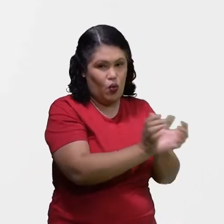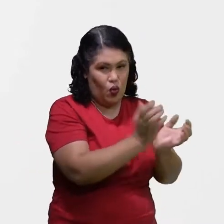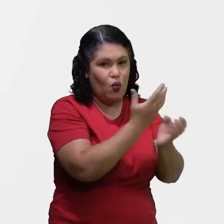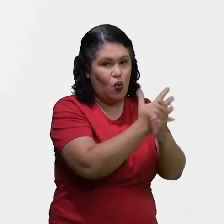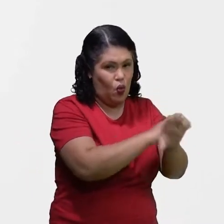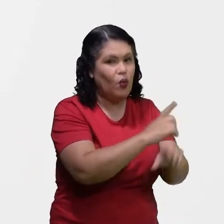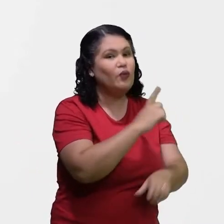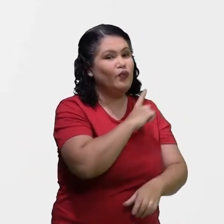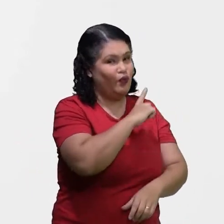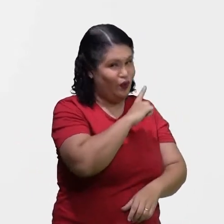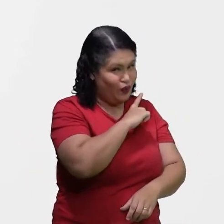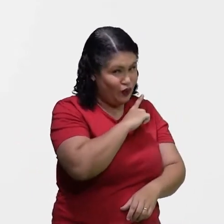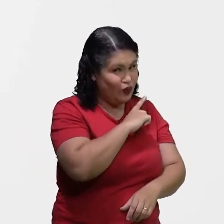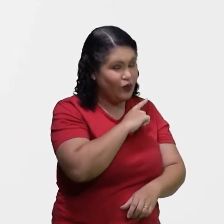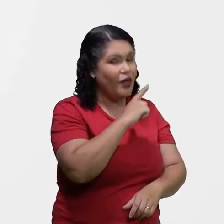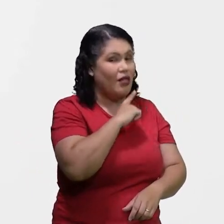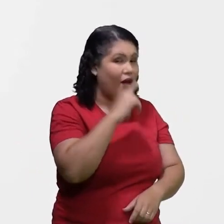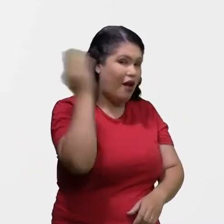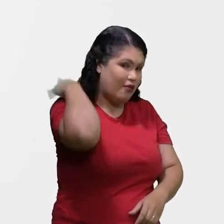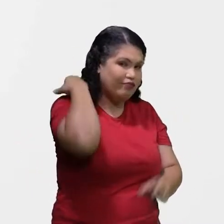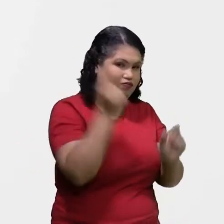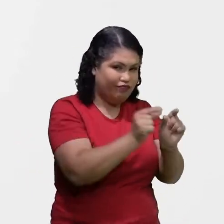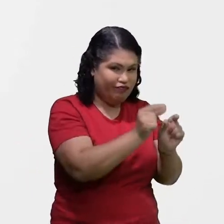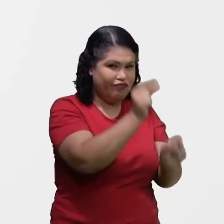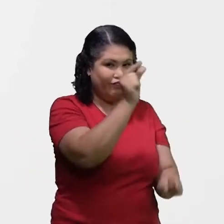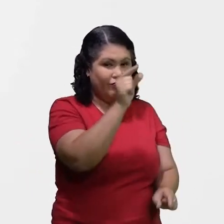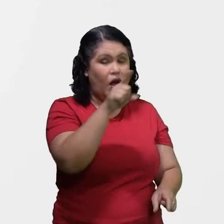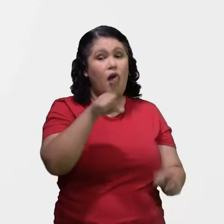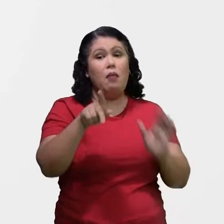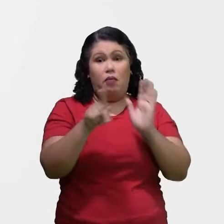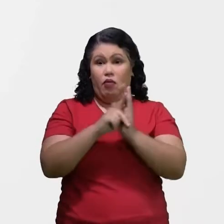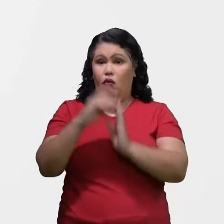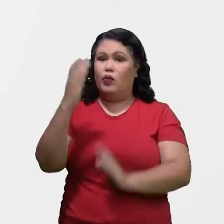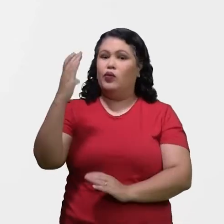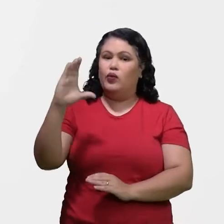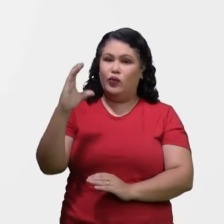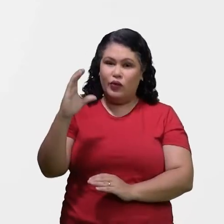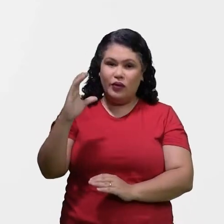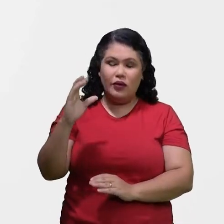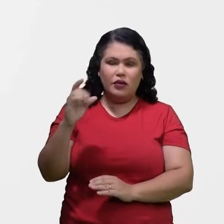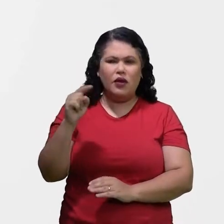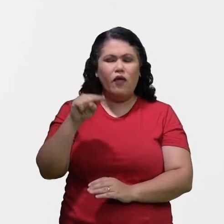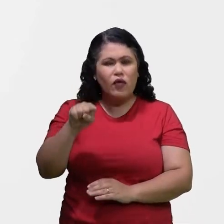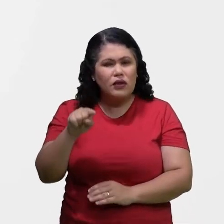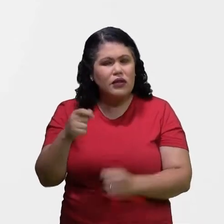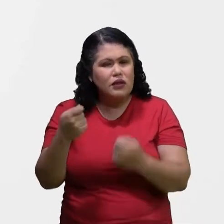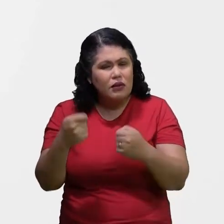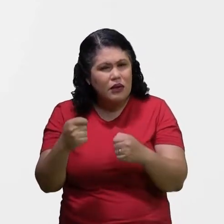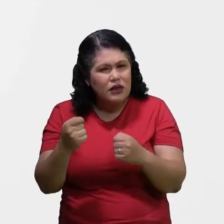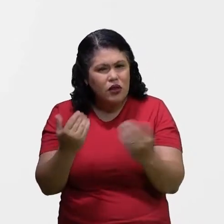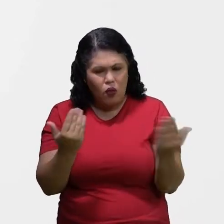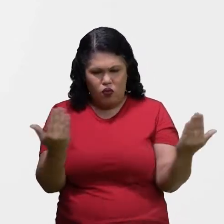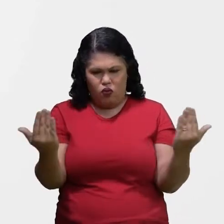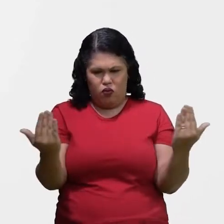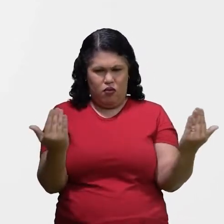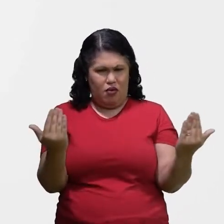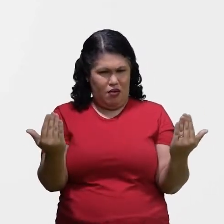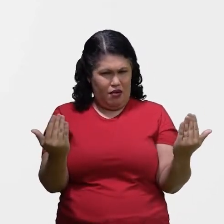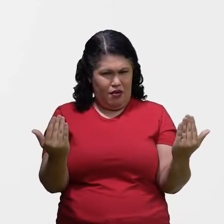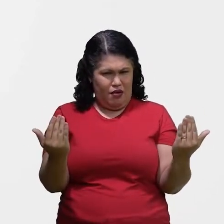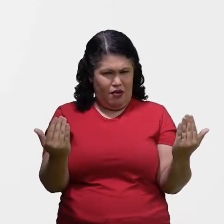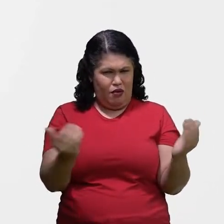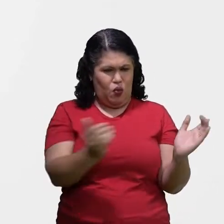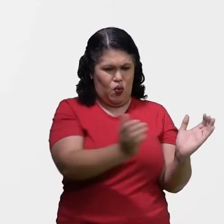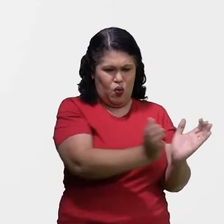possuem. Isso é um conhecimento científico. Para vocês considerarem essa comparação, o